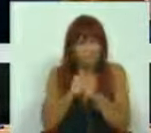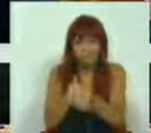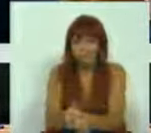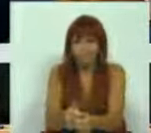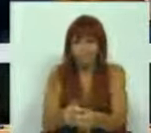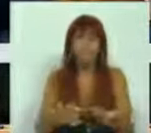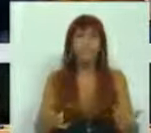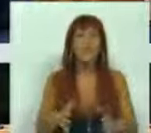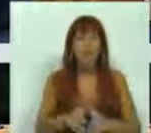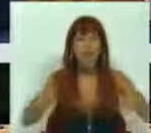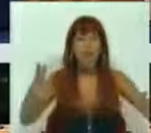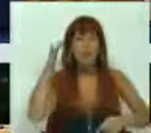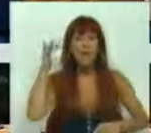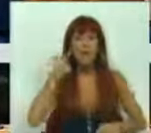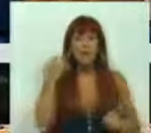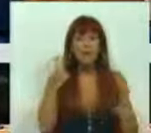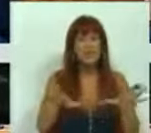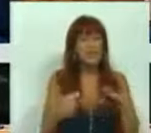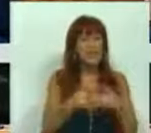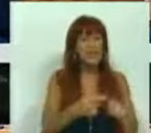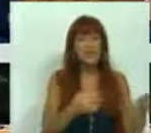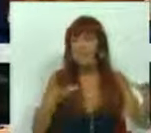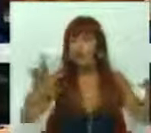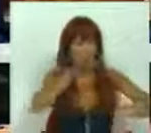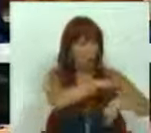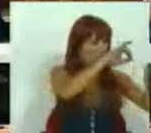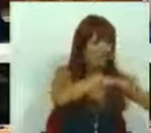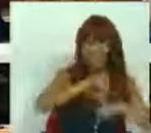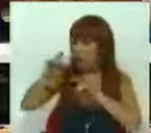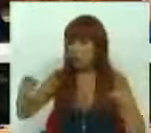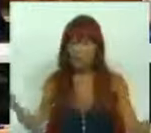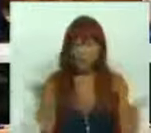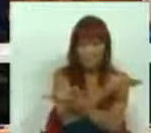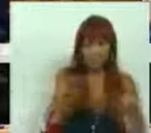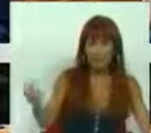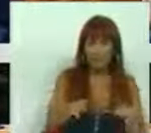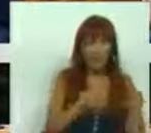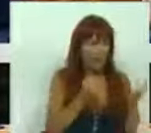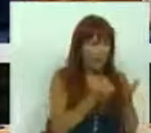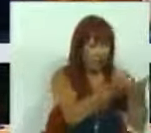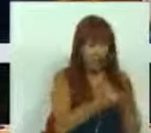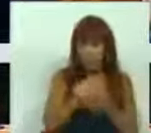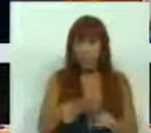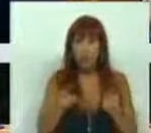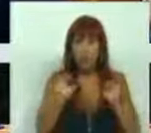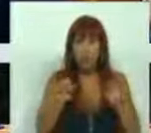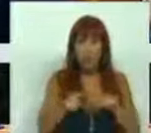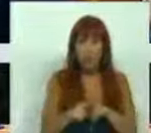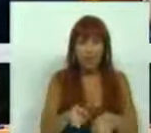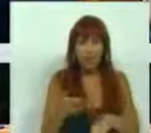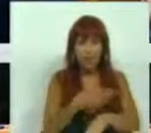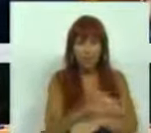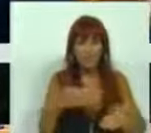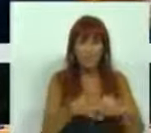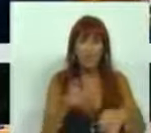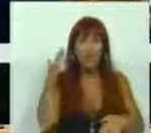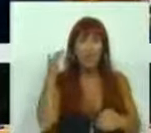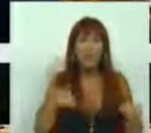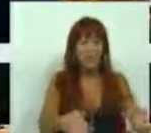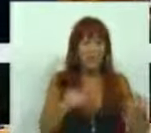cumprir. Aumentar o número de equipas intra-hospitalares de suporte em cuidados paliativos, aumentar o número de camas